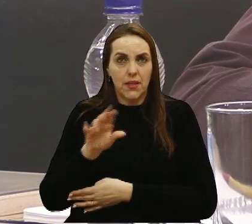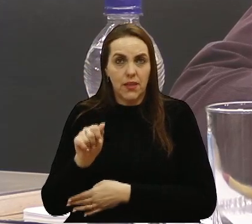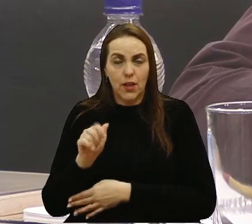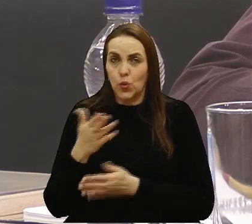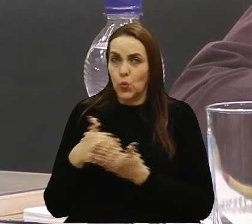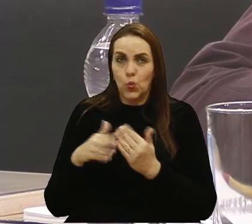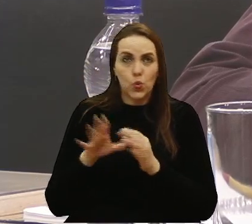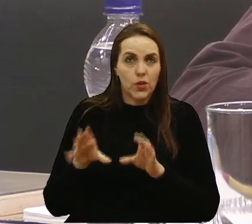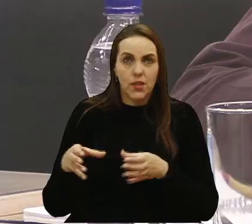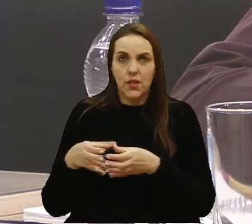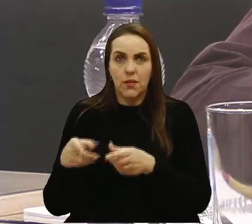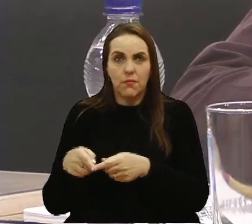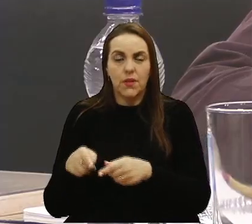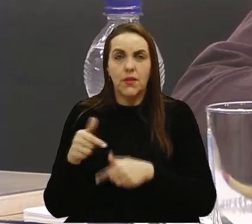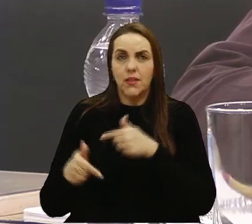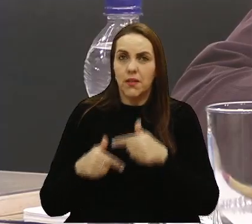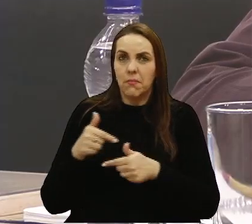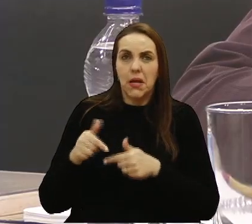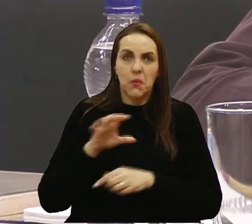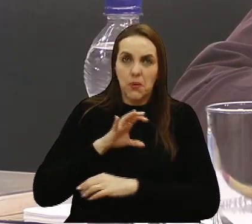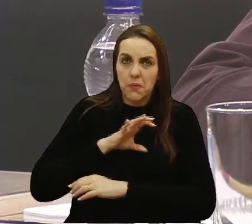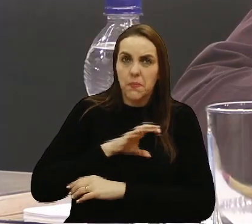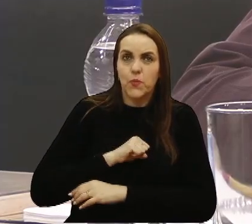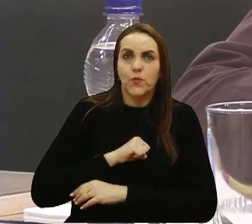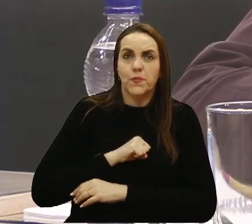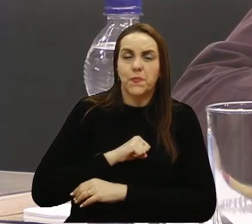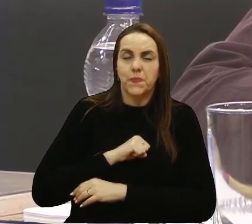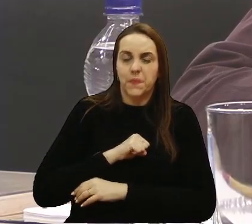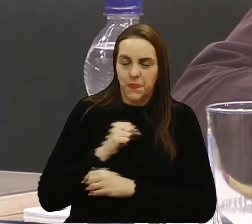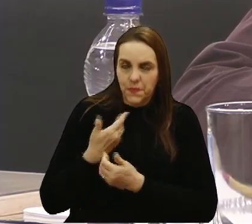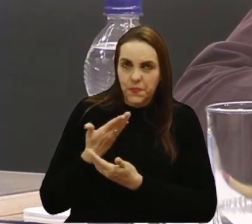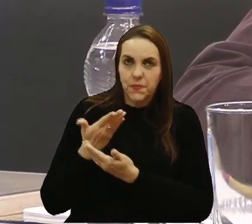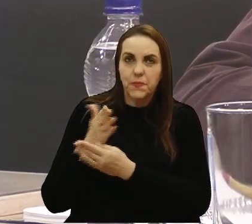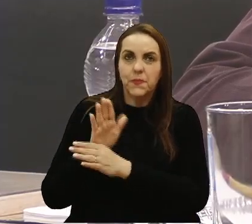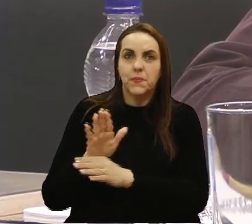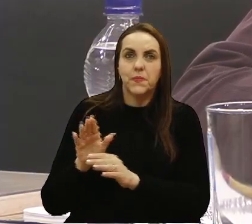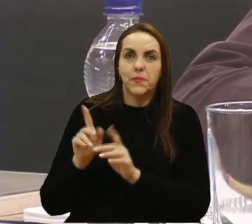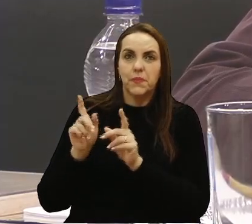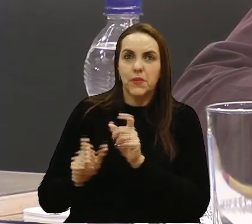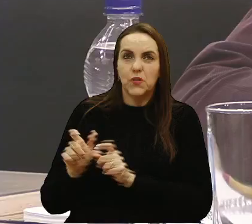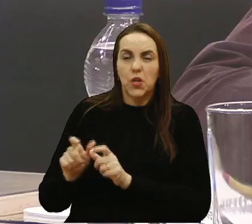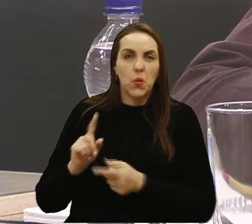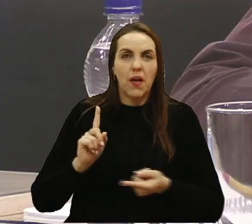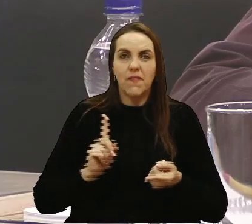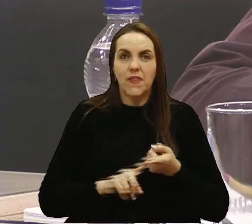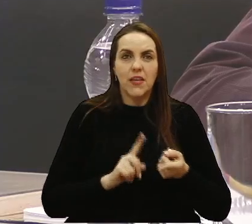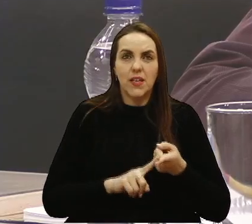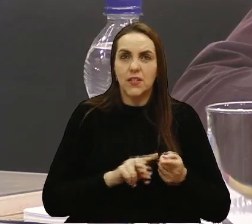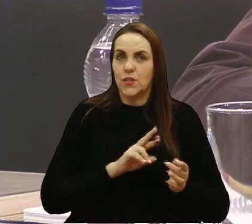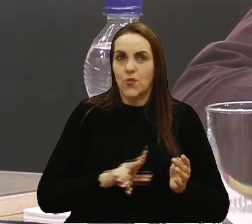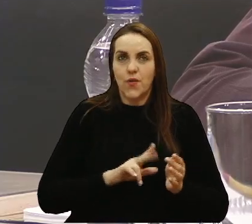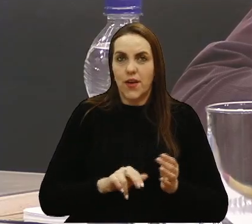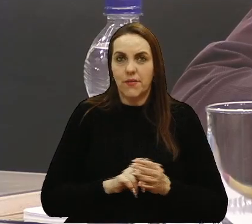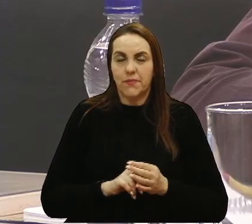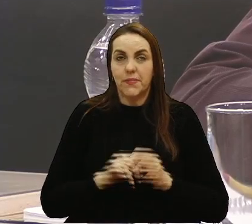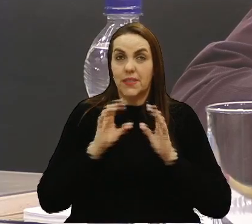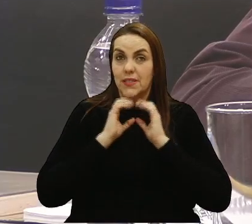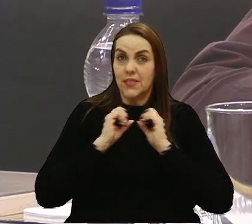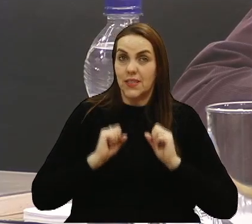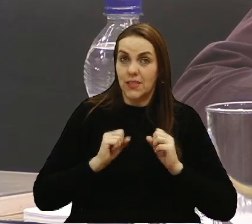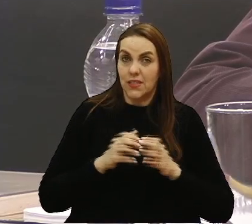sua equipe que trabalham com amor para o próximo e não como vingança. Que muitas